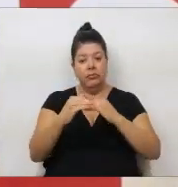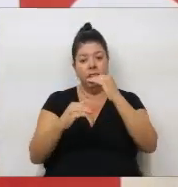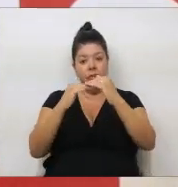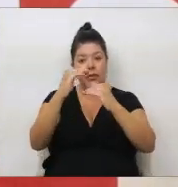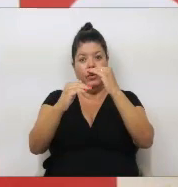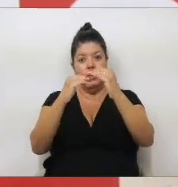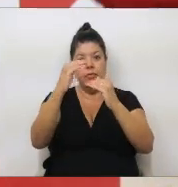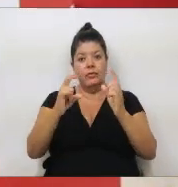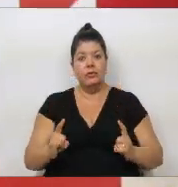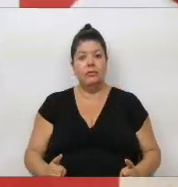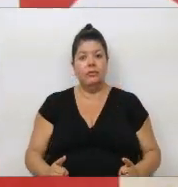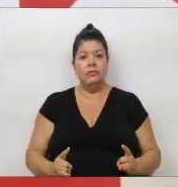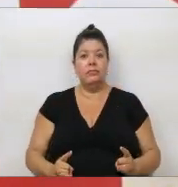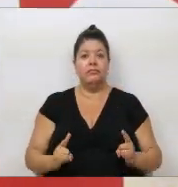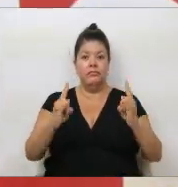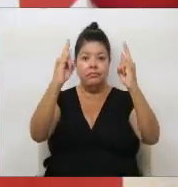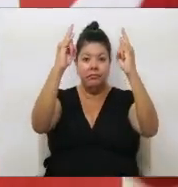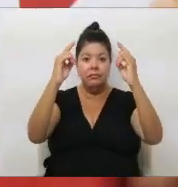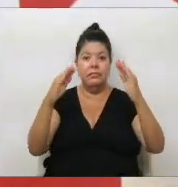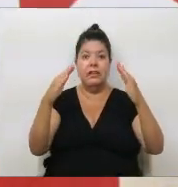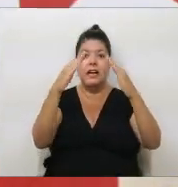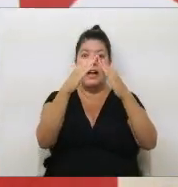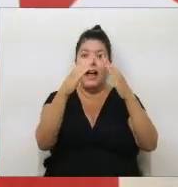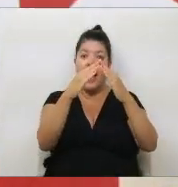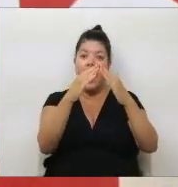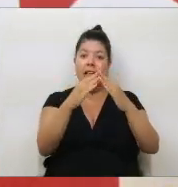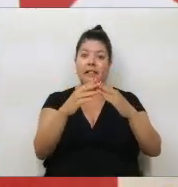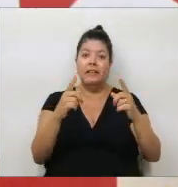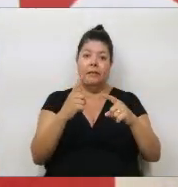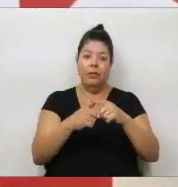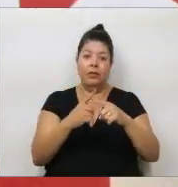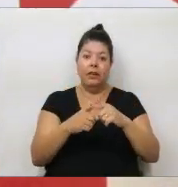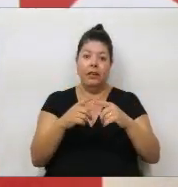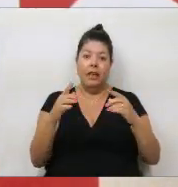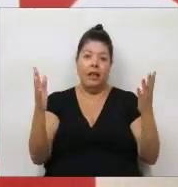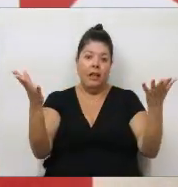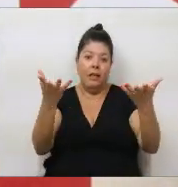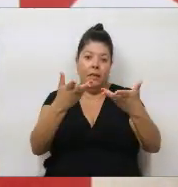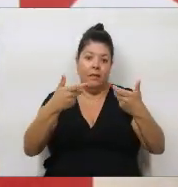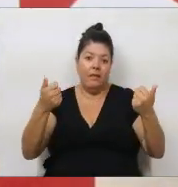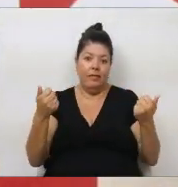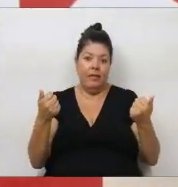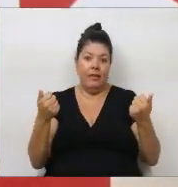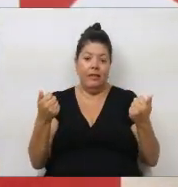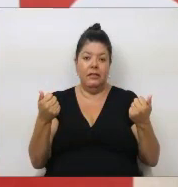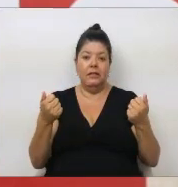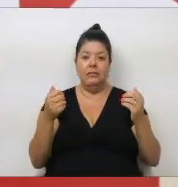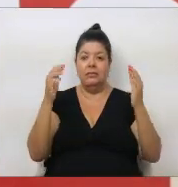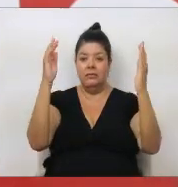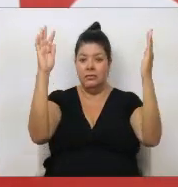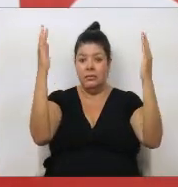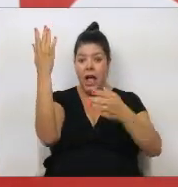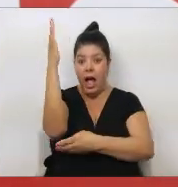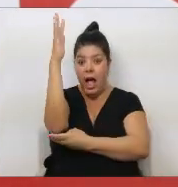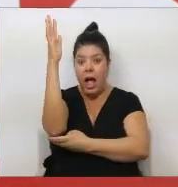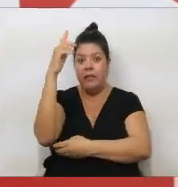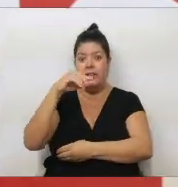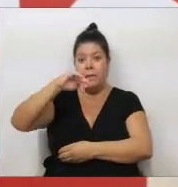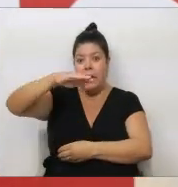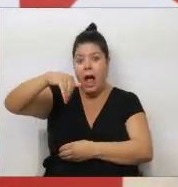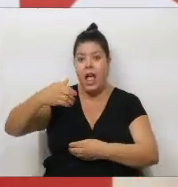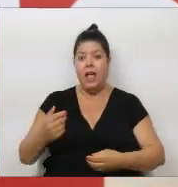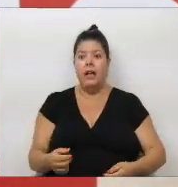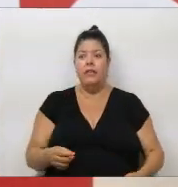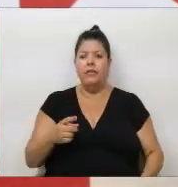abençoado, né, com tantas sim. belezas naturais. Sim, sim. Então, vocês também têm assim, um posicionamento quanto a isso? Vocês